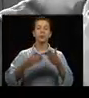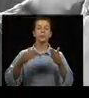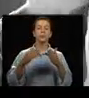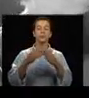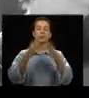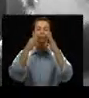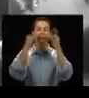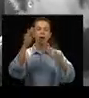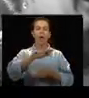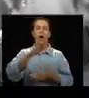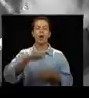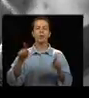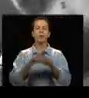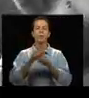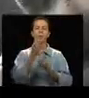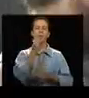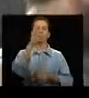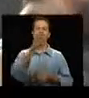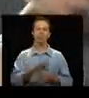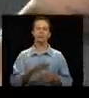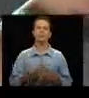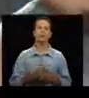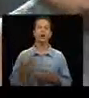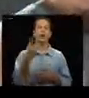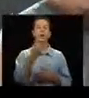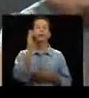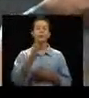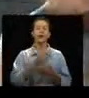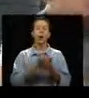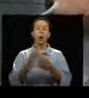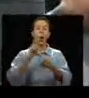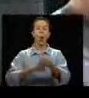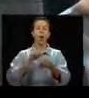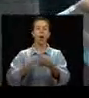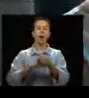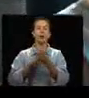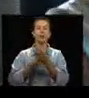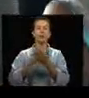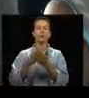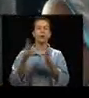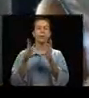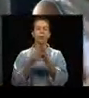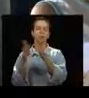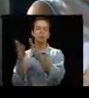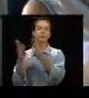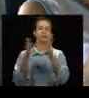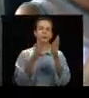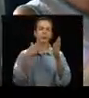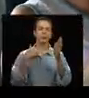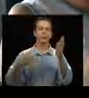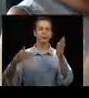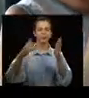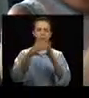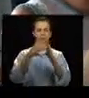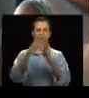Professoras, professores, alunos e alunas, boa tarde. E nós já estamos em nosso horário de começarmos